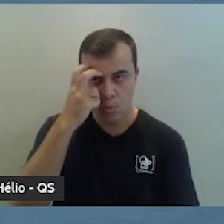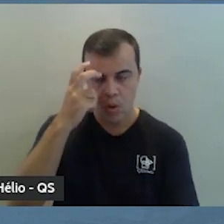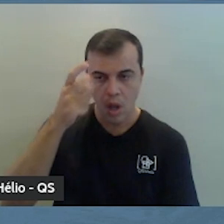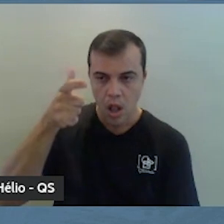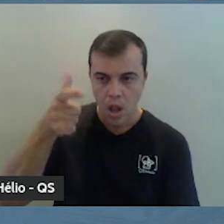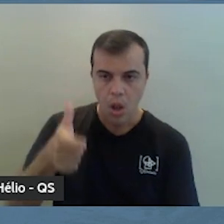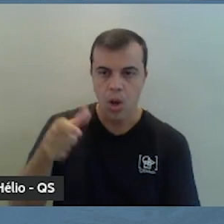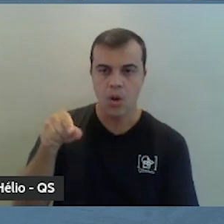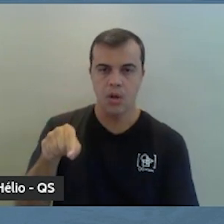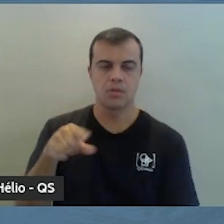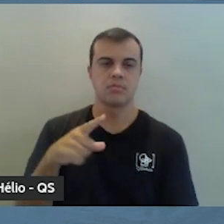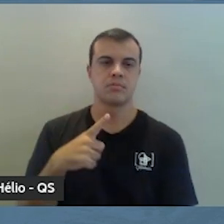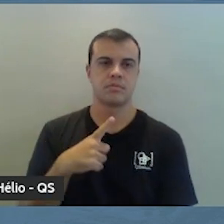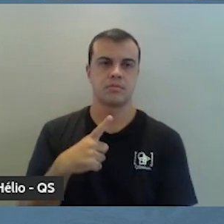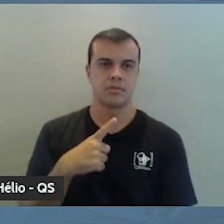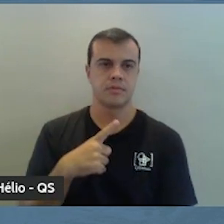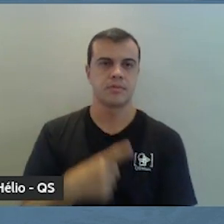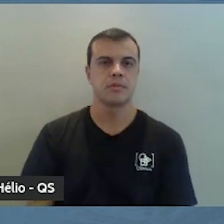local,